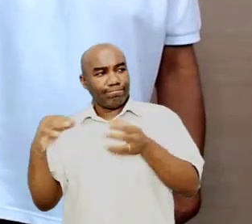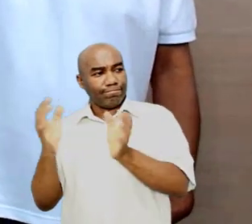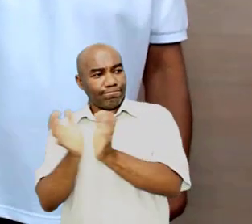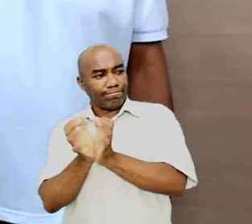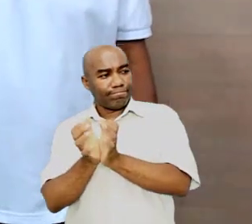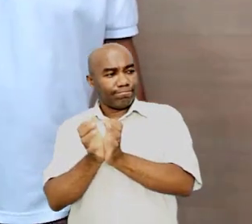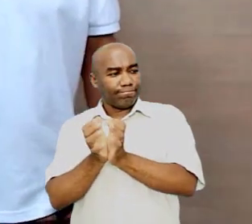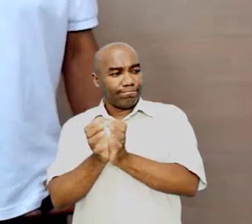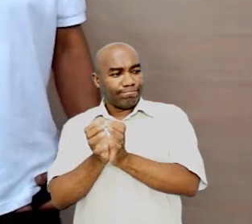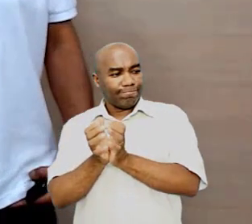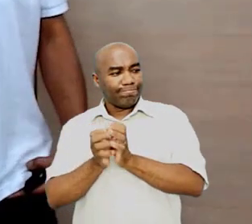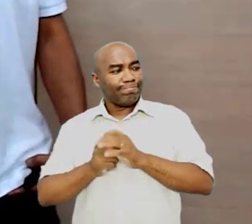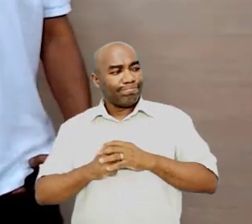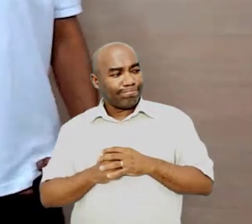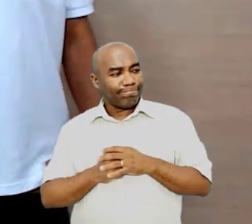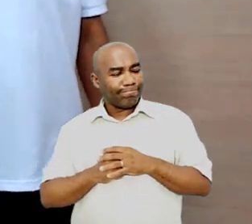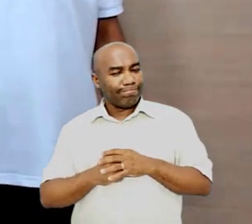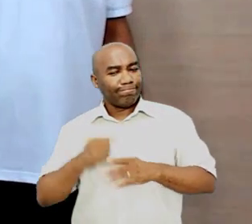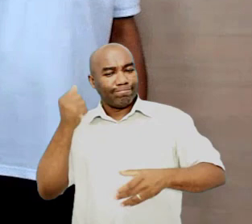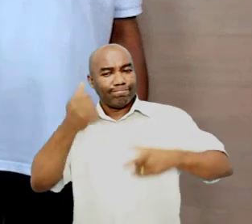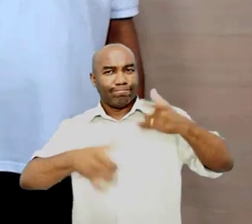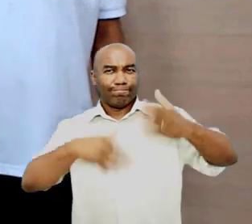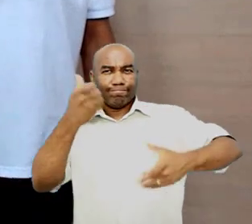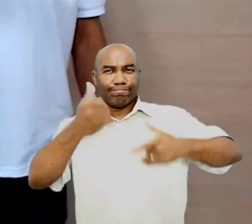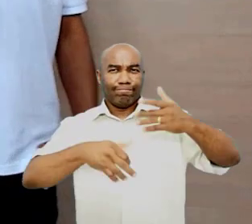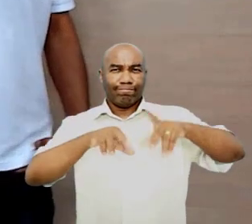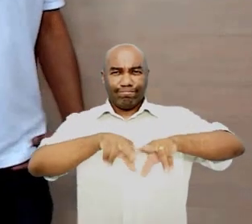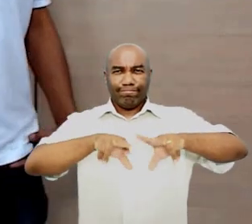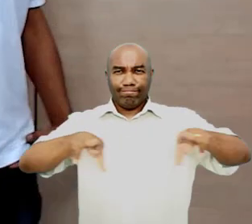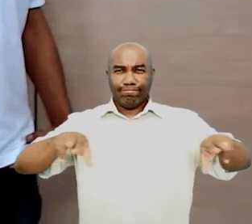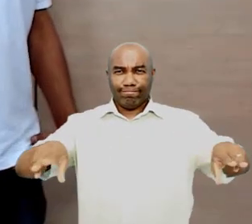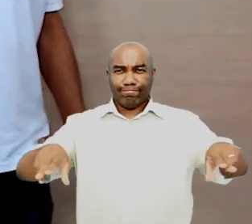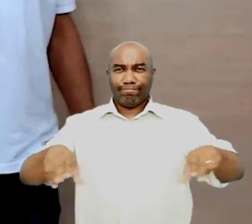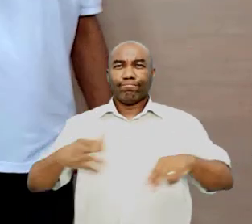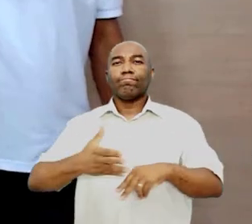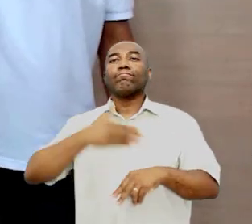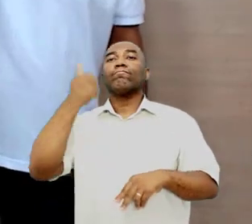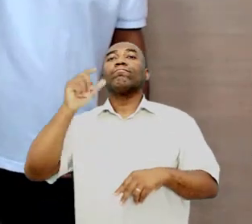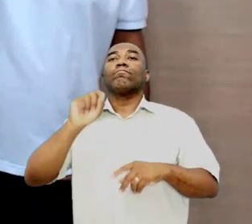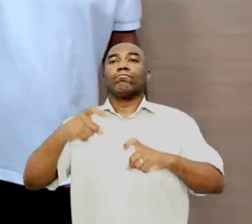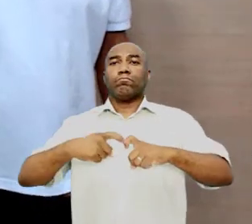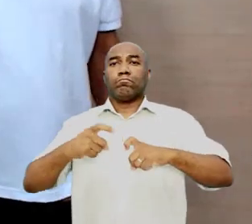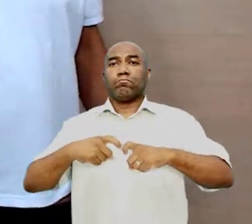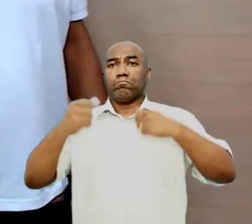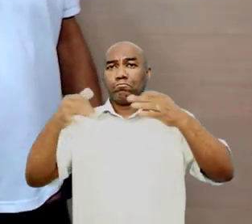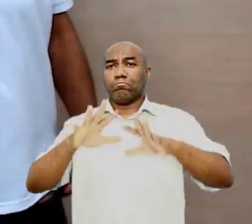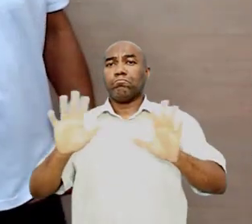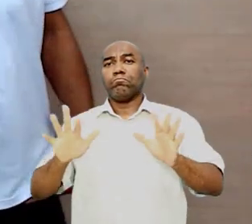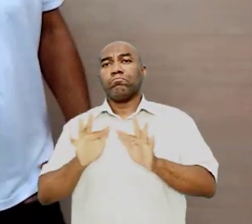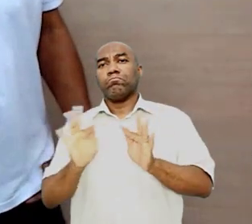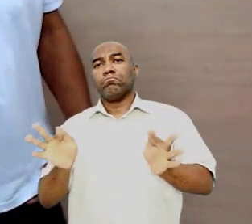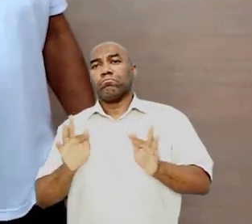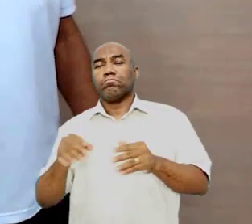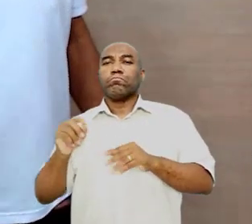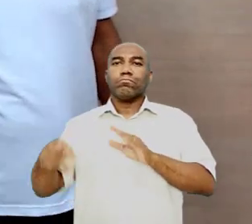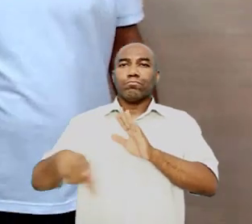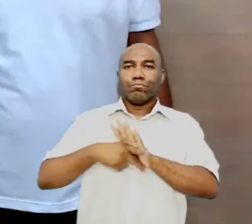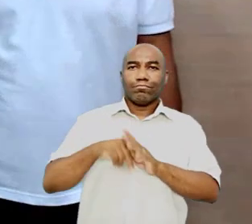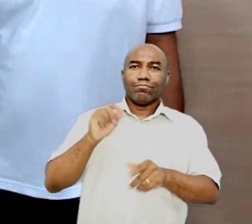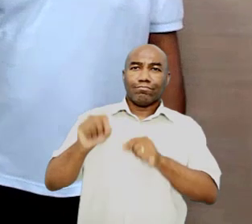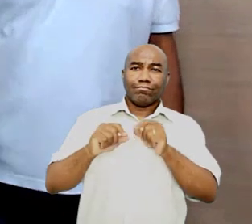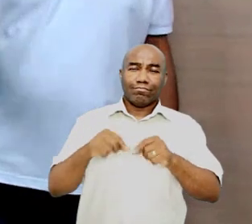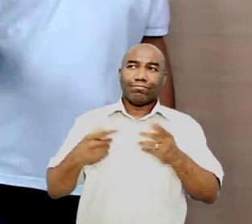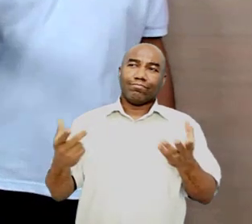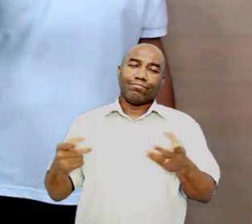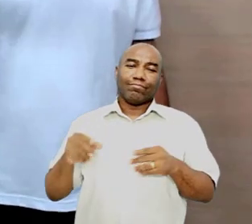Flaviviride, que tem como os membros vírus da febre